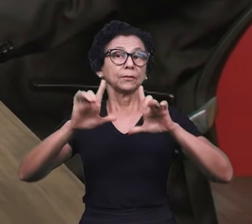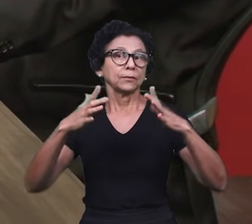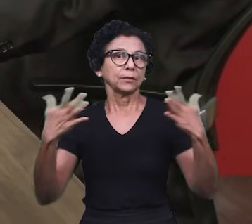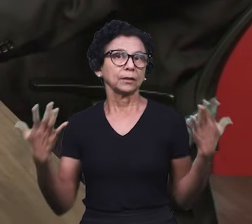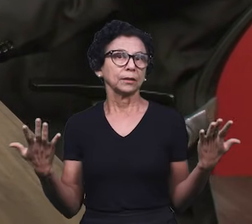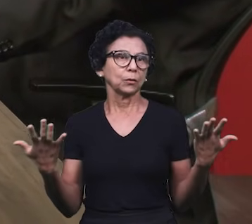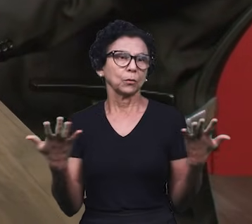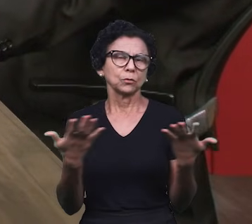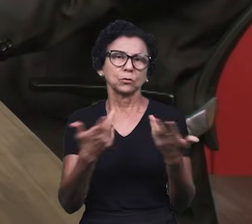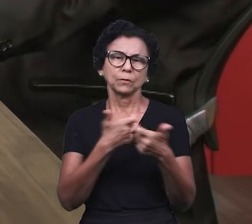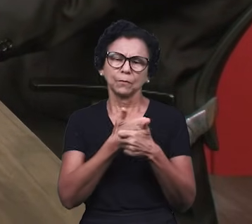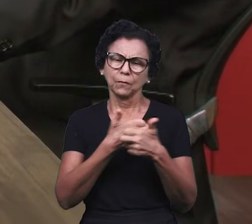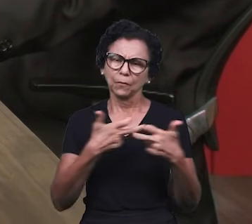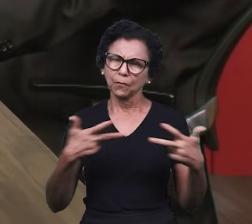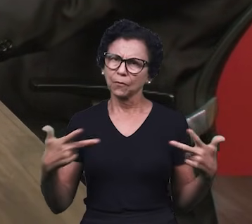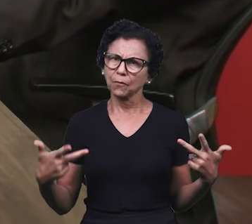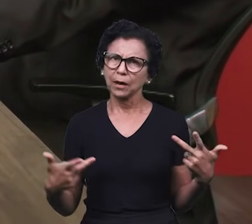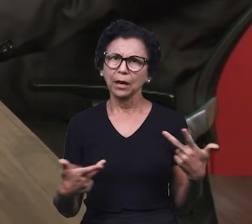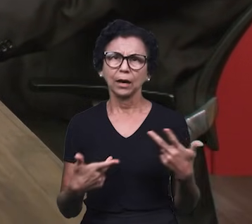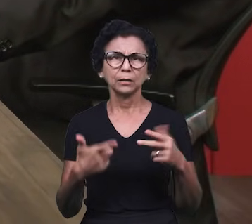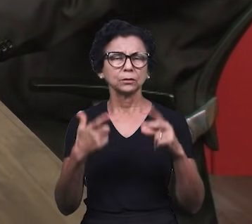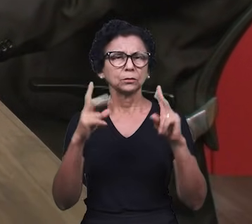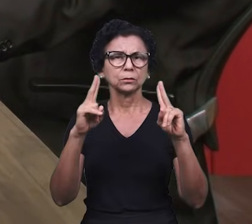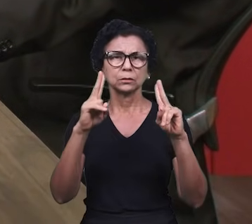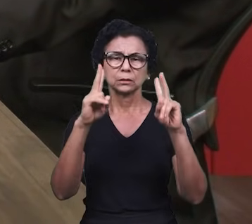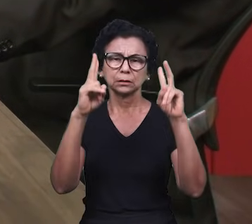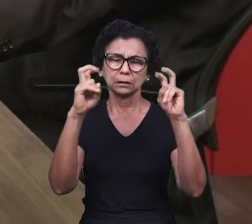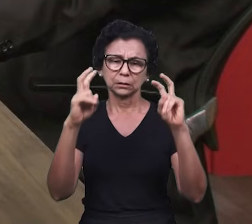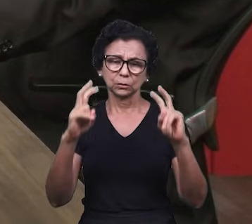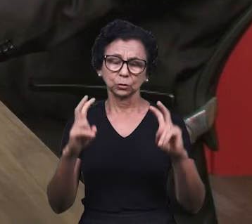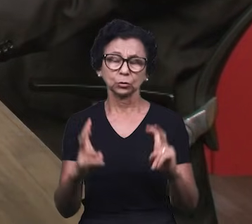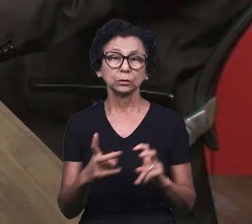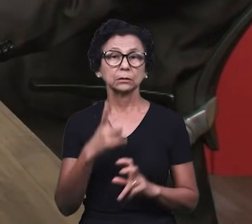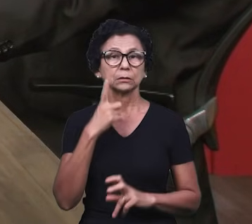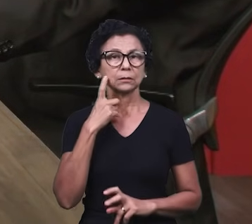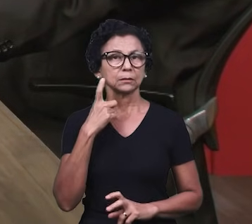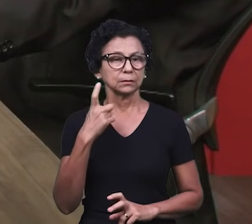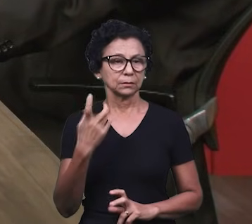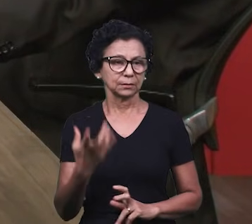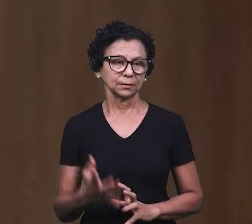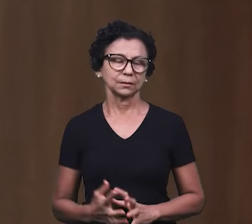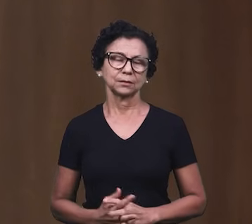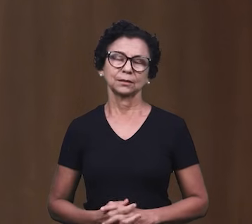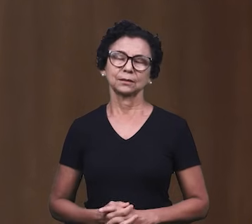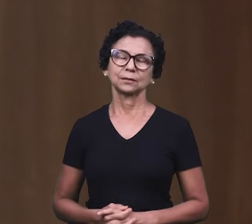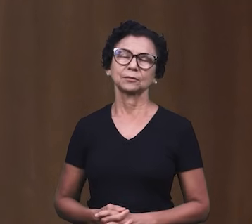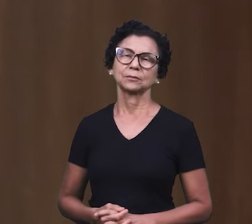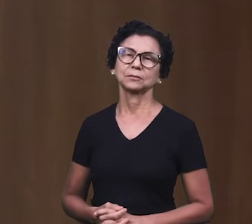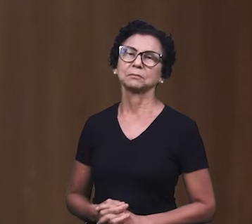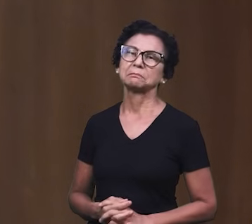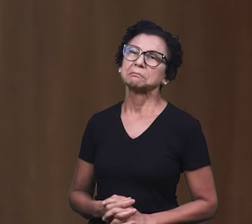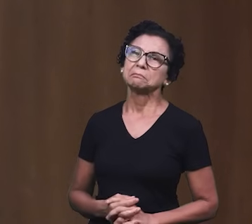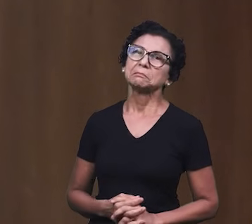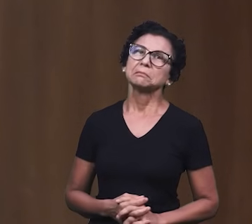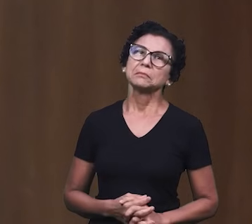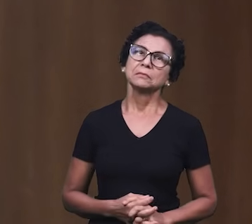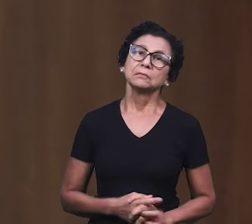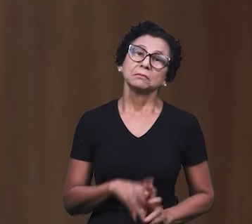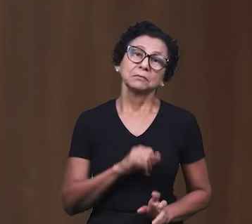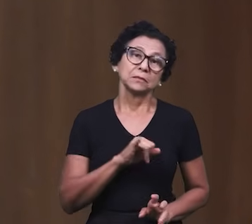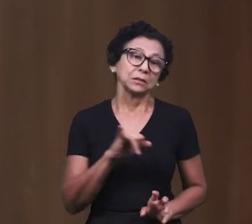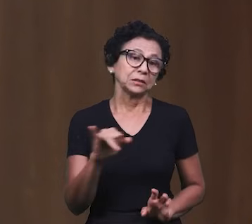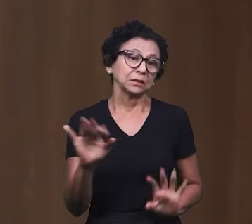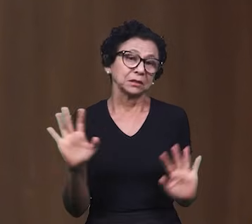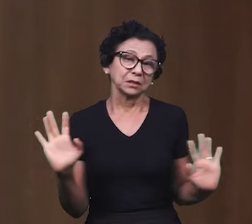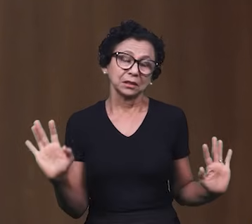Hoje tem assuntos variados, né? Assim, então, coisas bem interessantes realmente que podemos até arriscar dizer